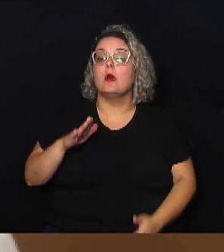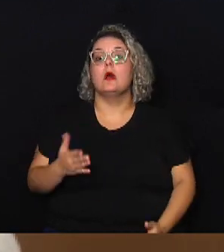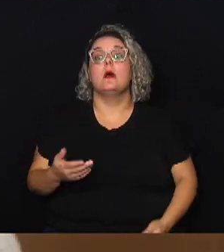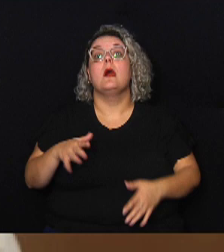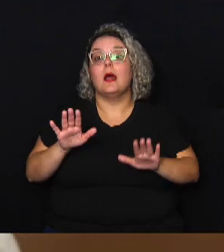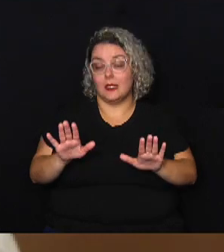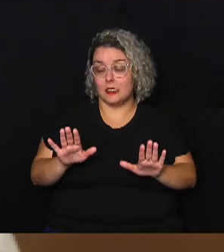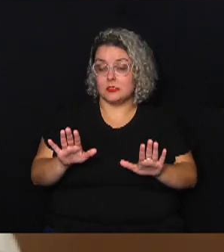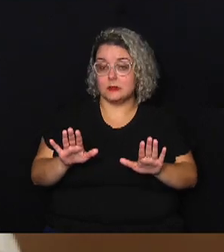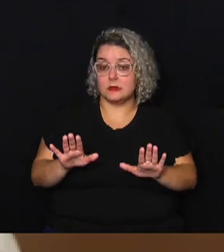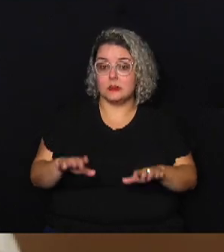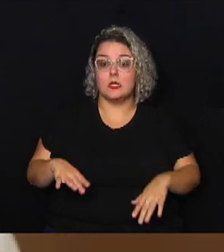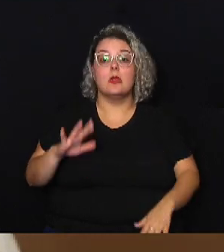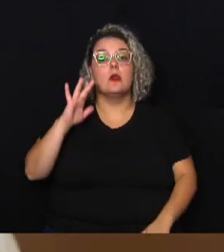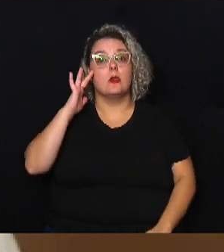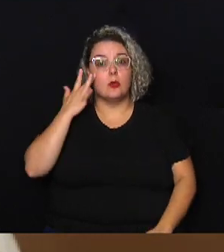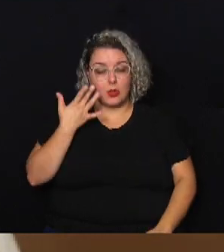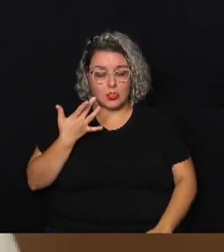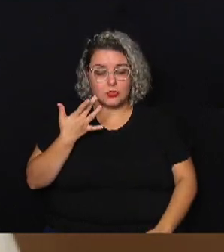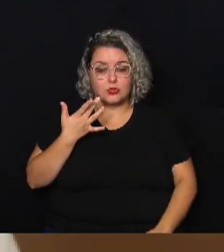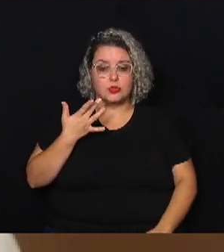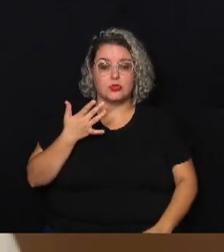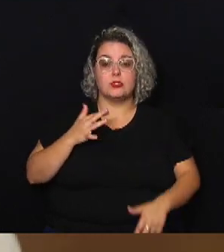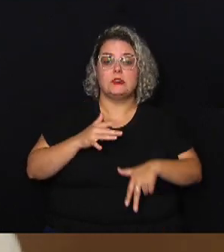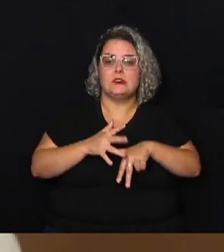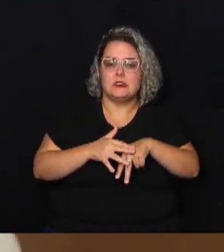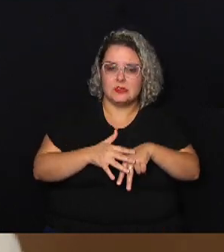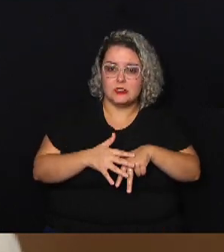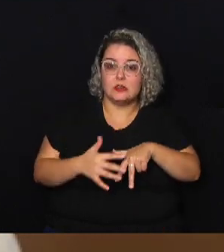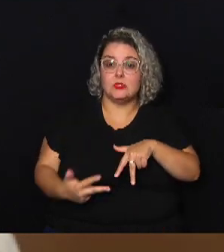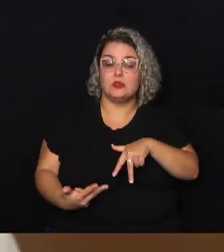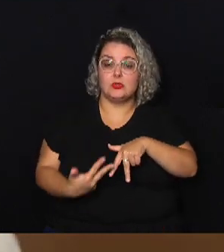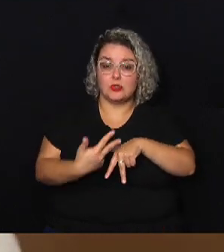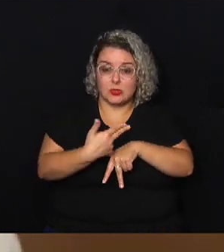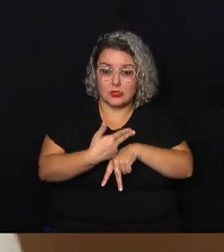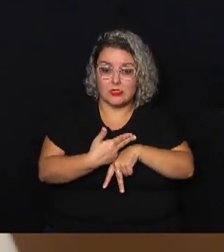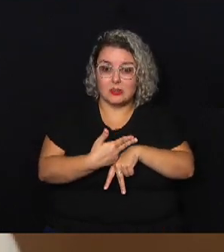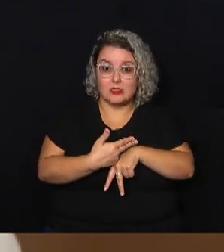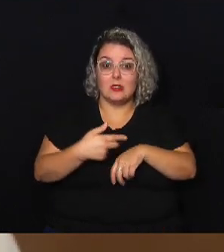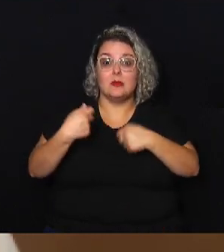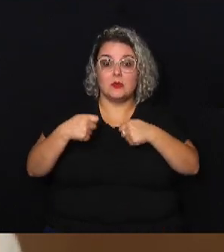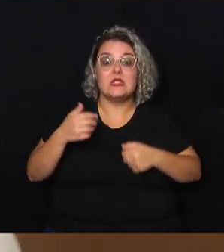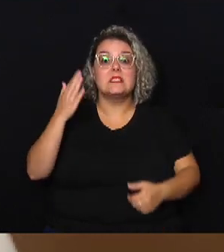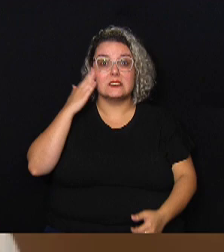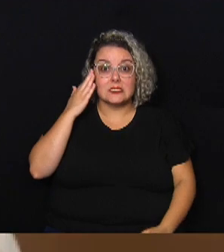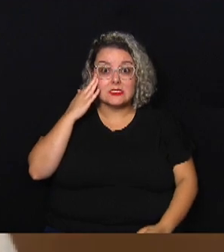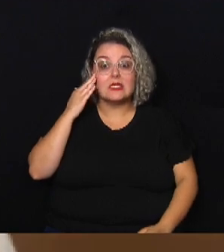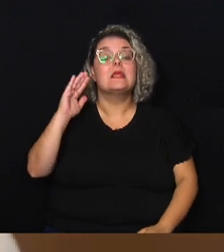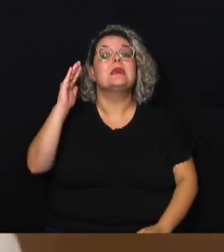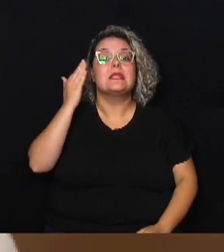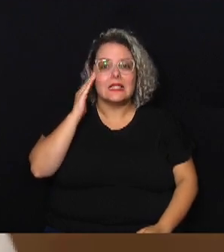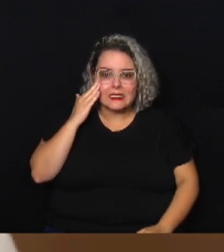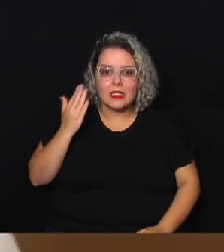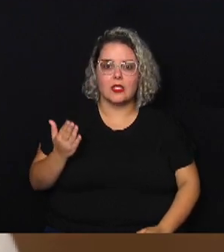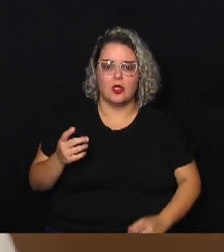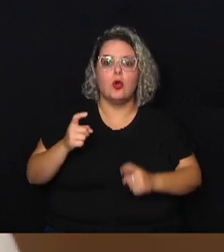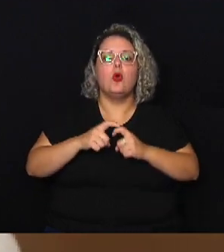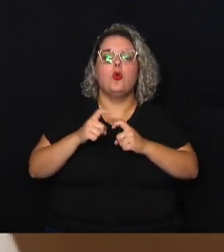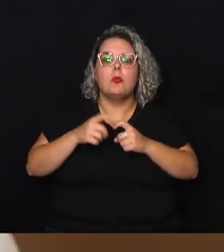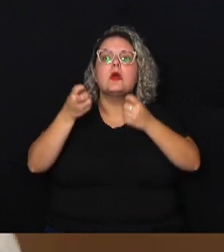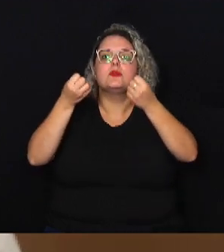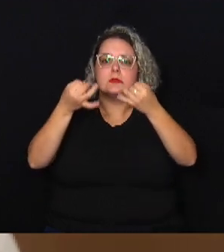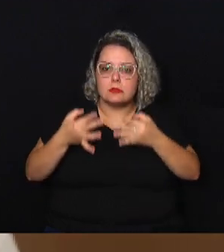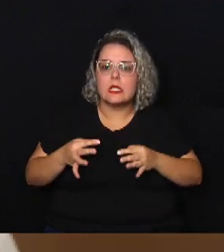Aliás, eu acho que se um paciente vai fazer uma cirurgia, ele tem que saber a cirurgia, tem que entender. o médico tem que explicar a